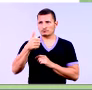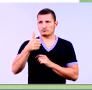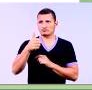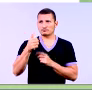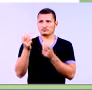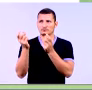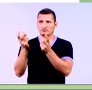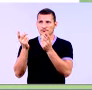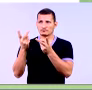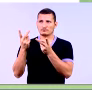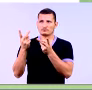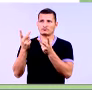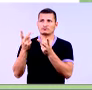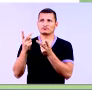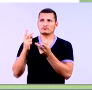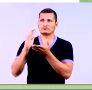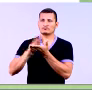venda,